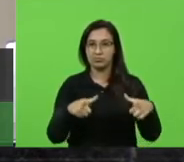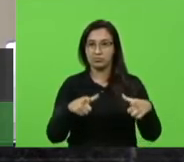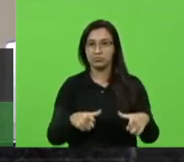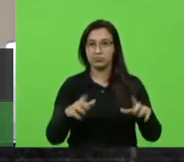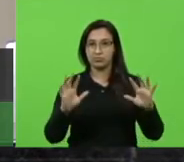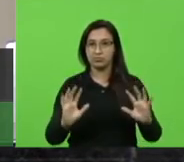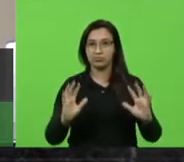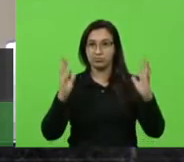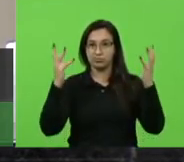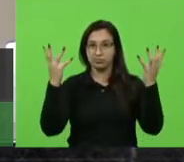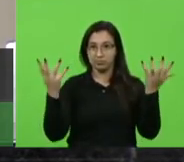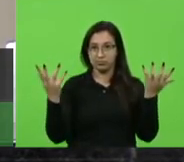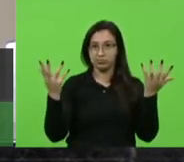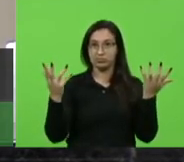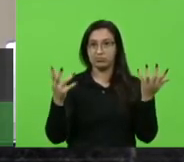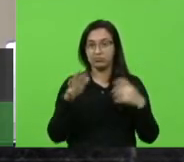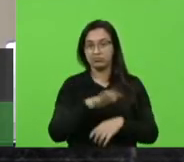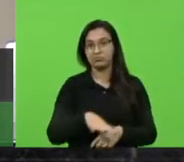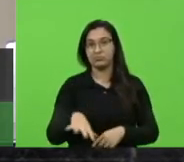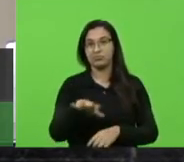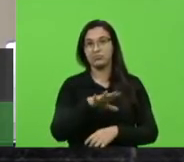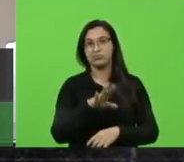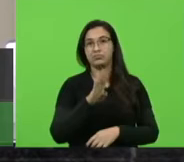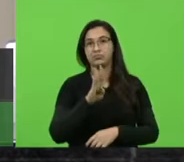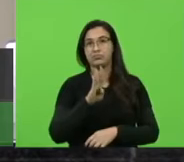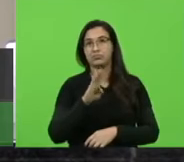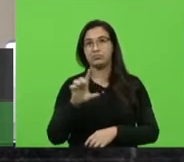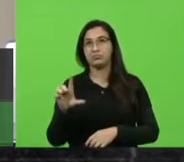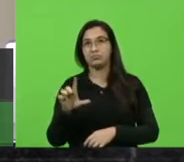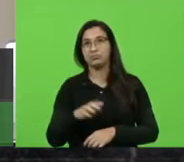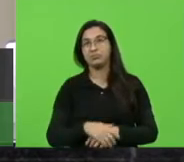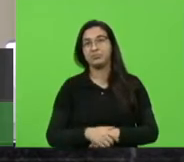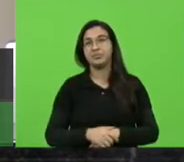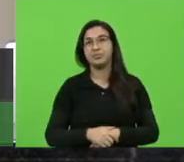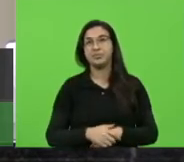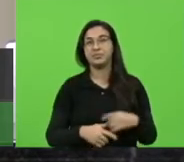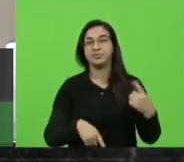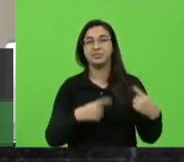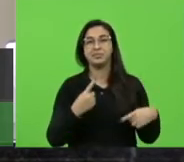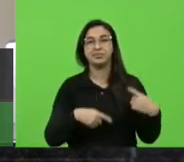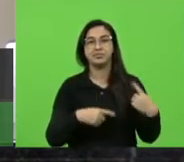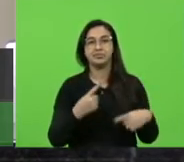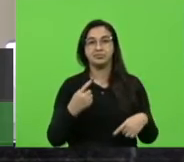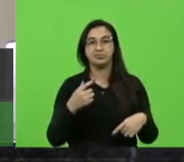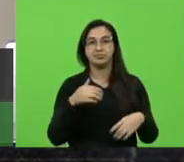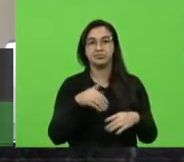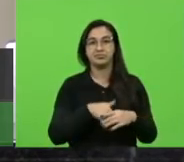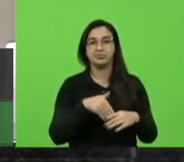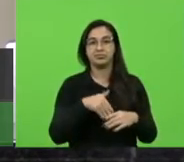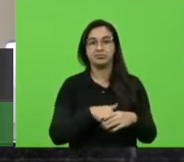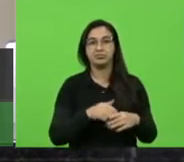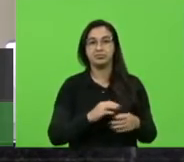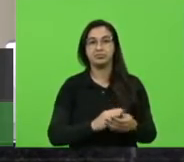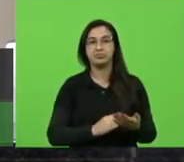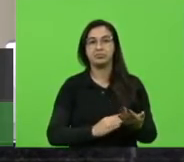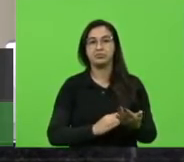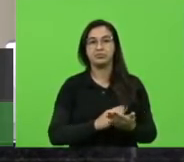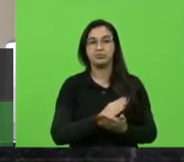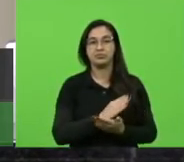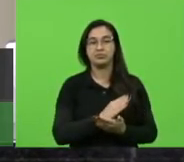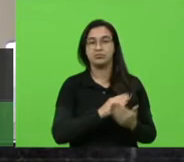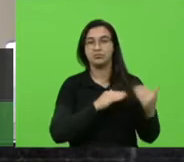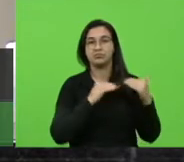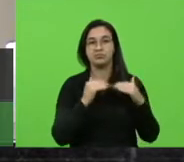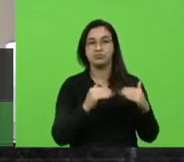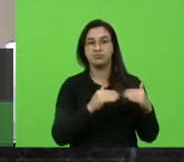no município de Blumenau. Em discussão. Não havendo quem queira discutir, em votação. Deputados que aprovam, permaneçam como se encontra.